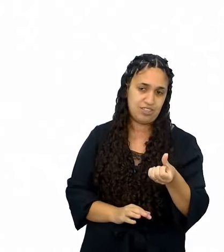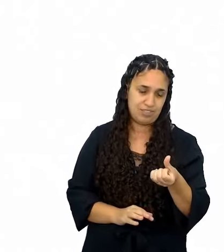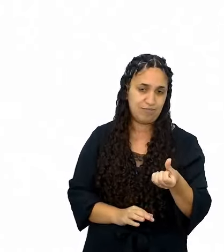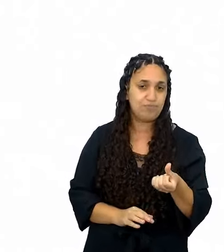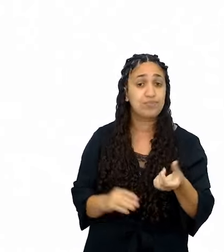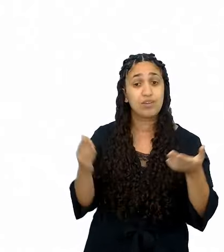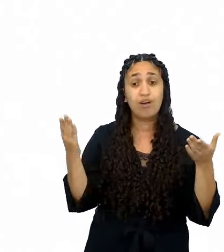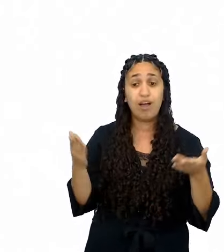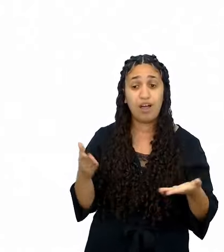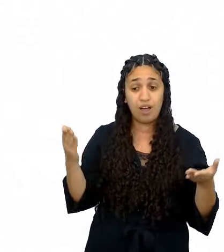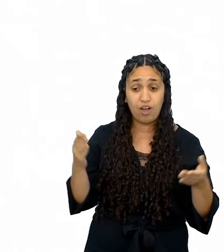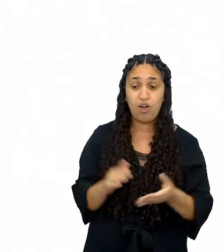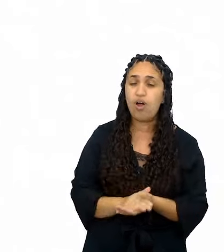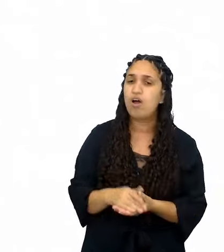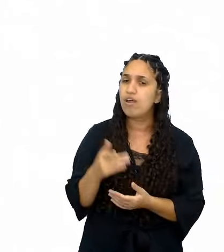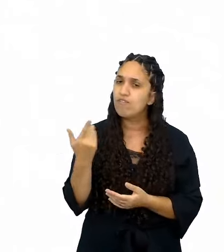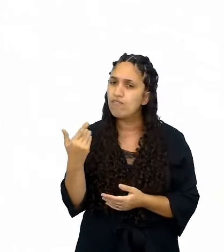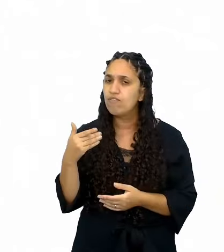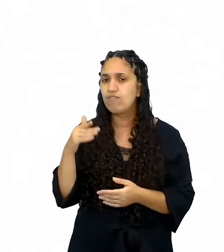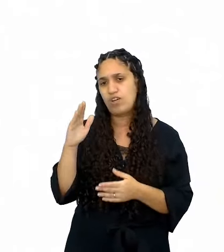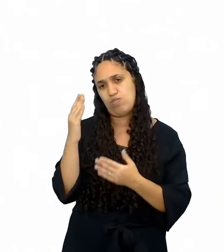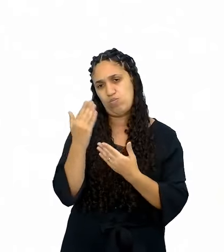encontro.